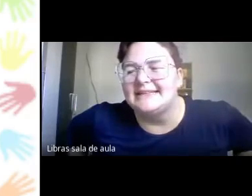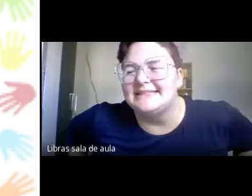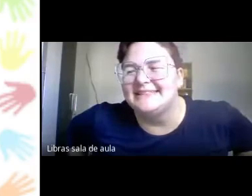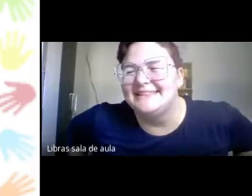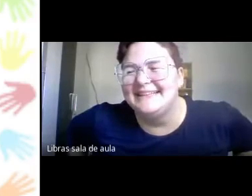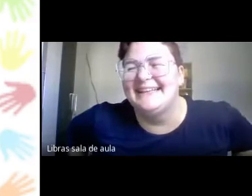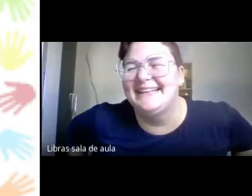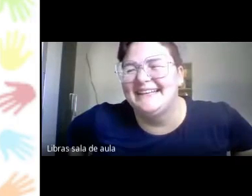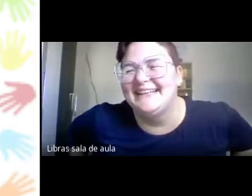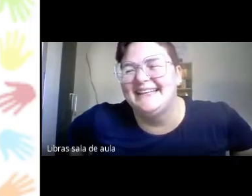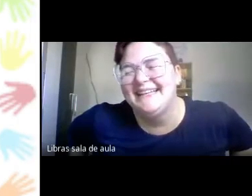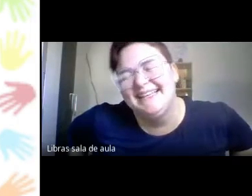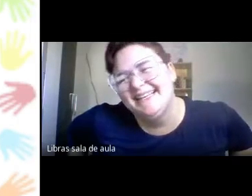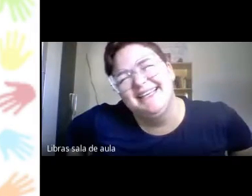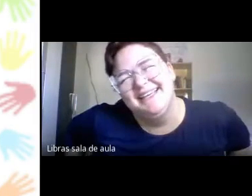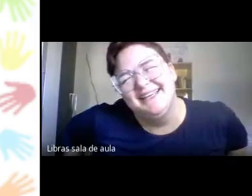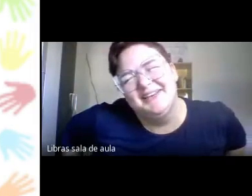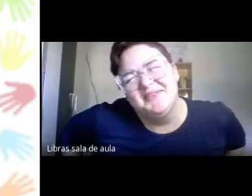tem graça.